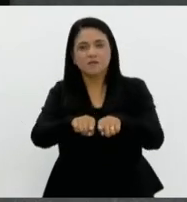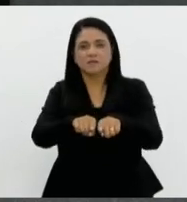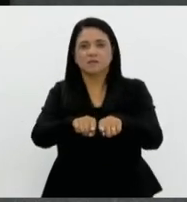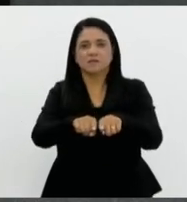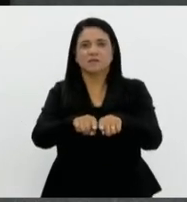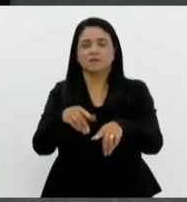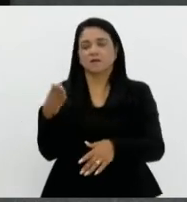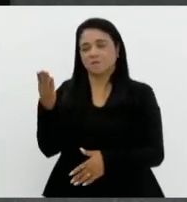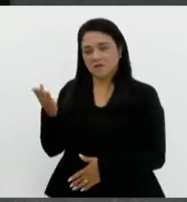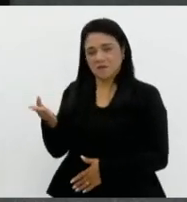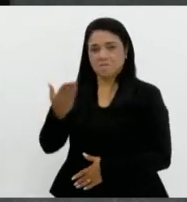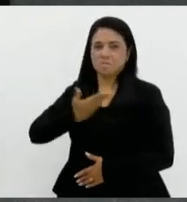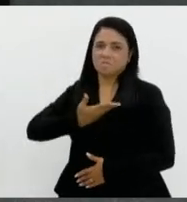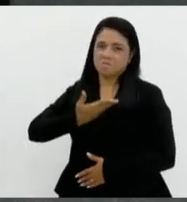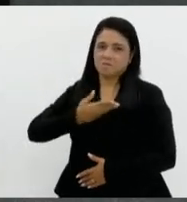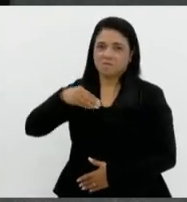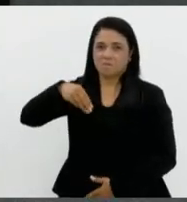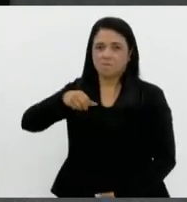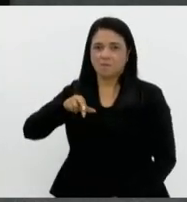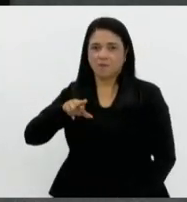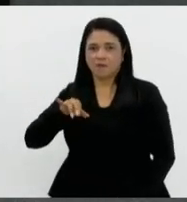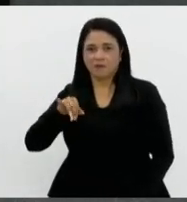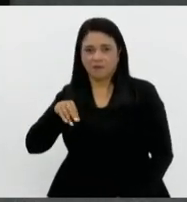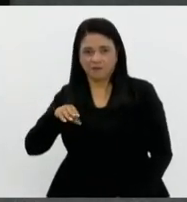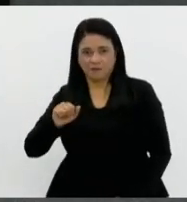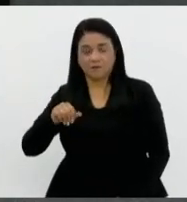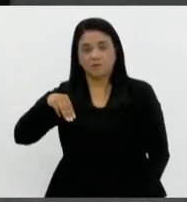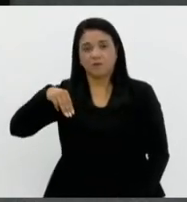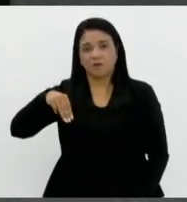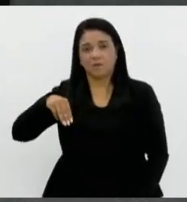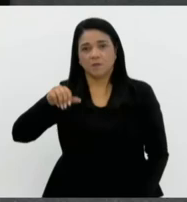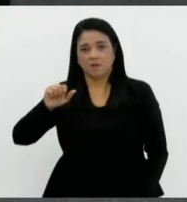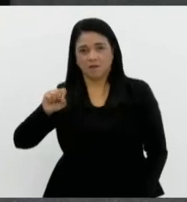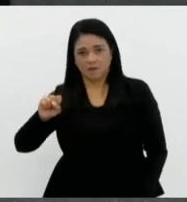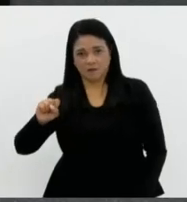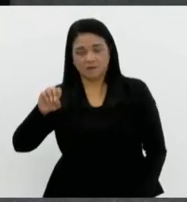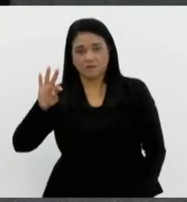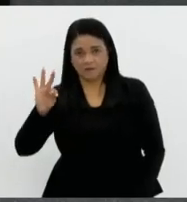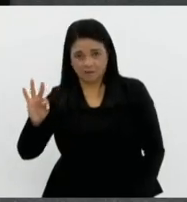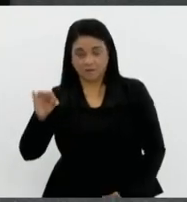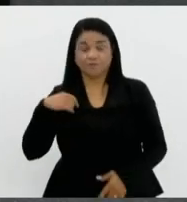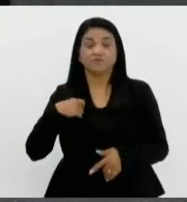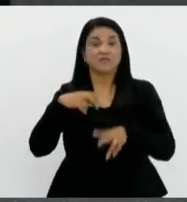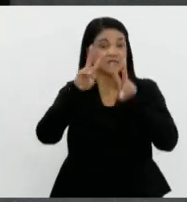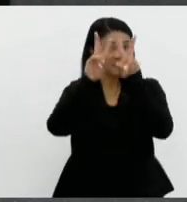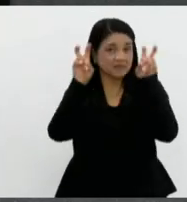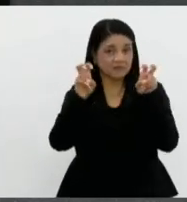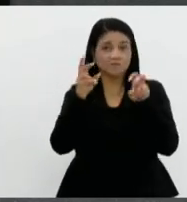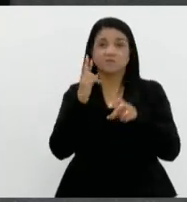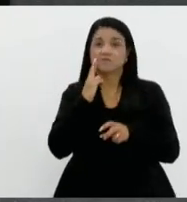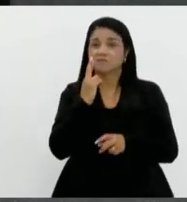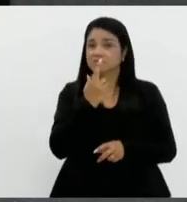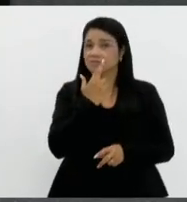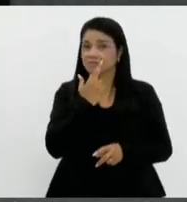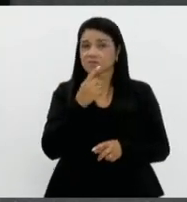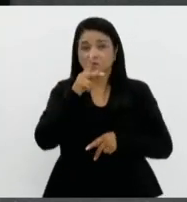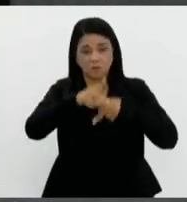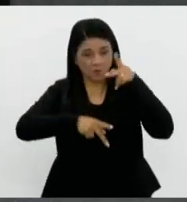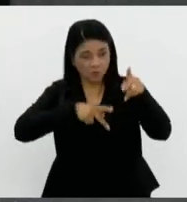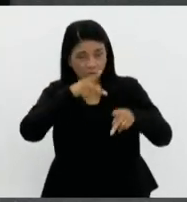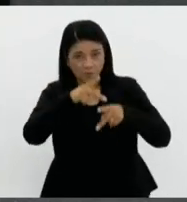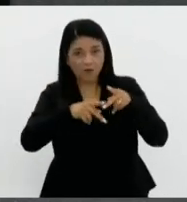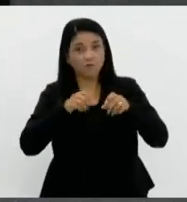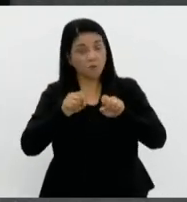minha companheira Marina do MST. Aliás, esse tema de restaurantes populares, ele foi objeto de uma audiência